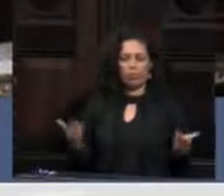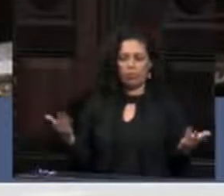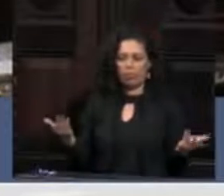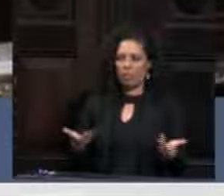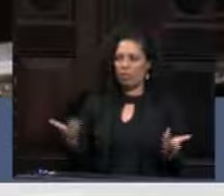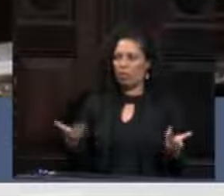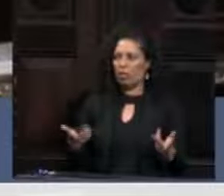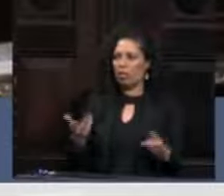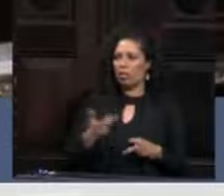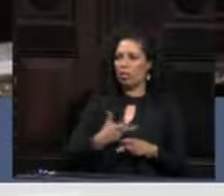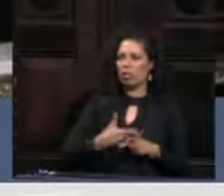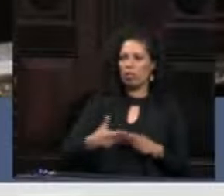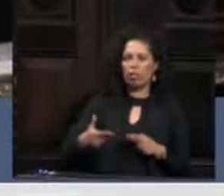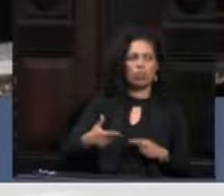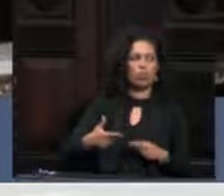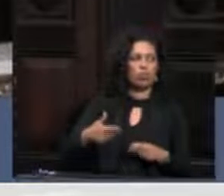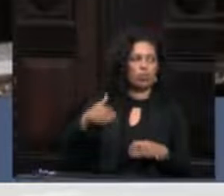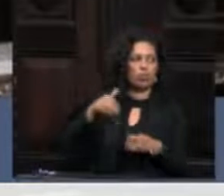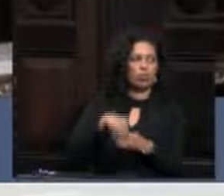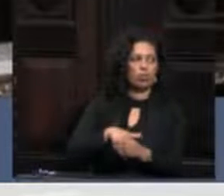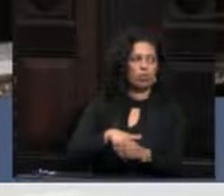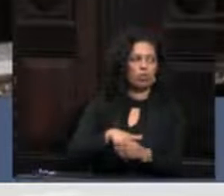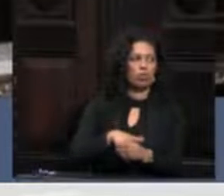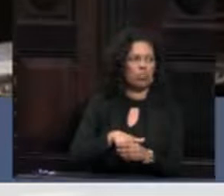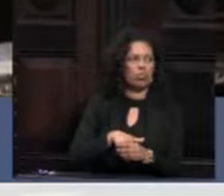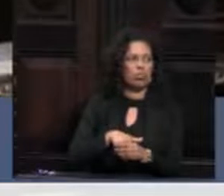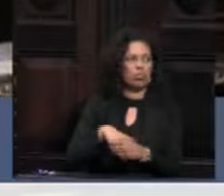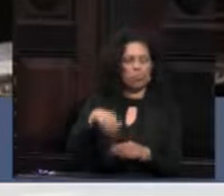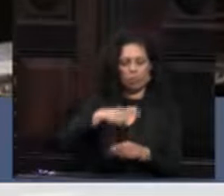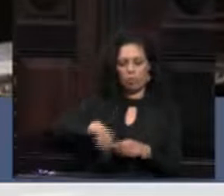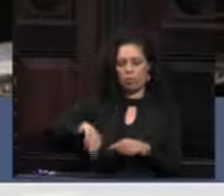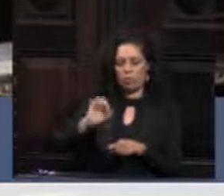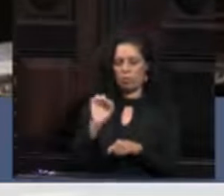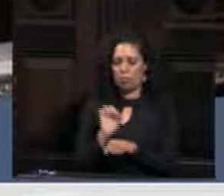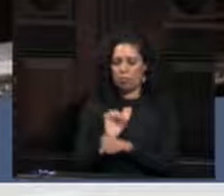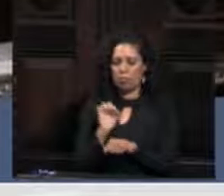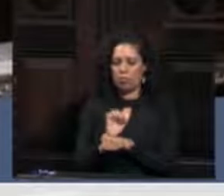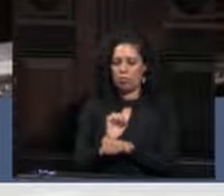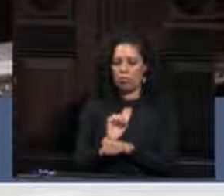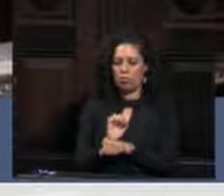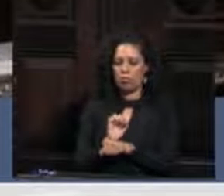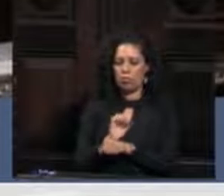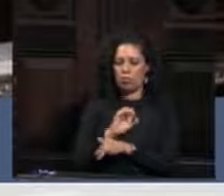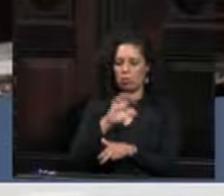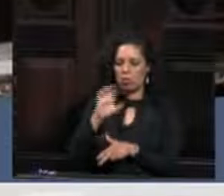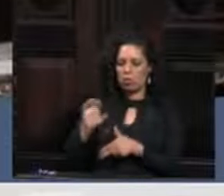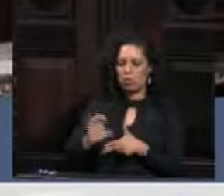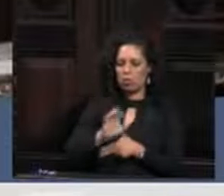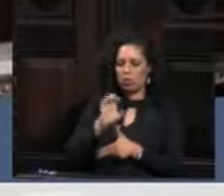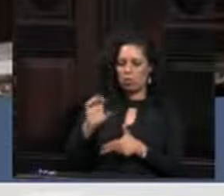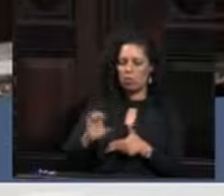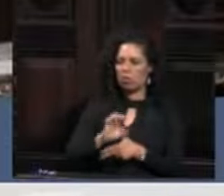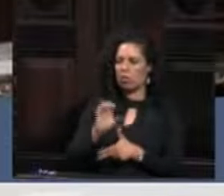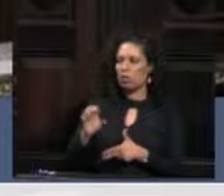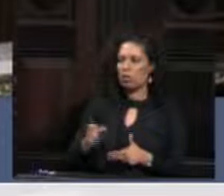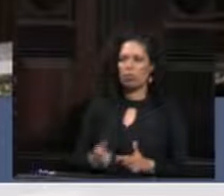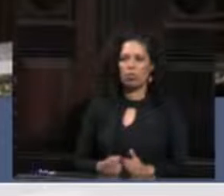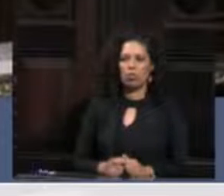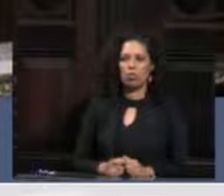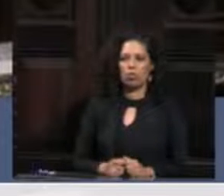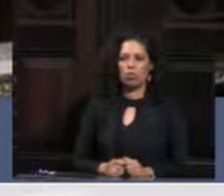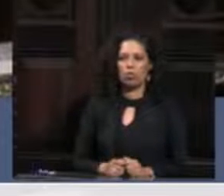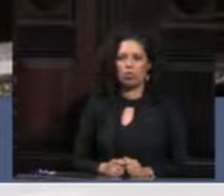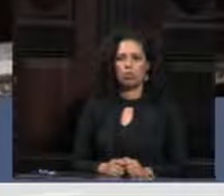eleição e vamos aguardar o posicionamento do Poder Executivo sancionando ou vetando. E o